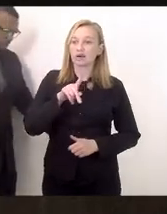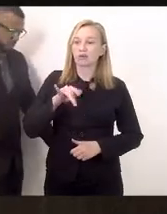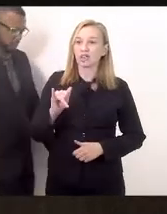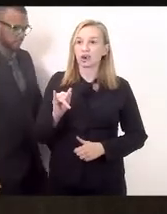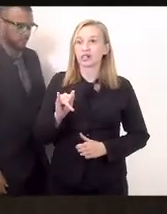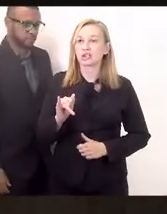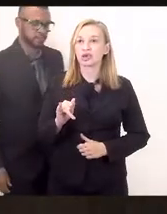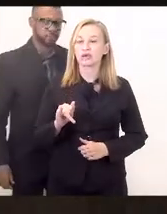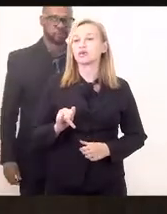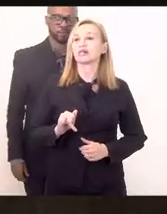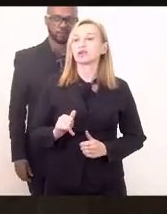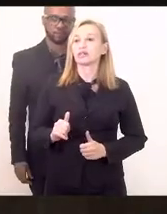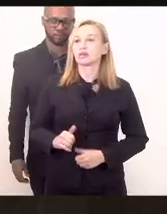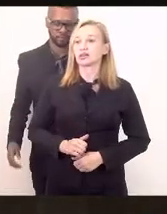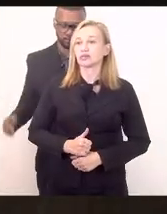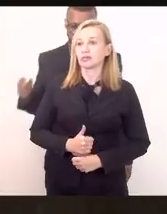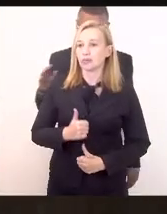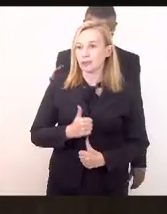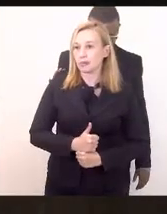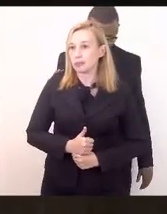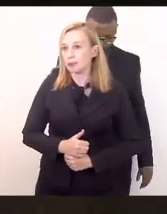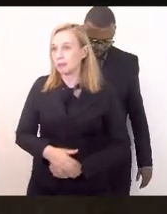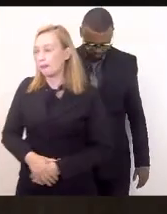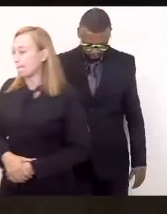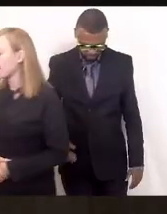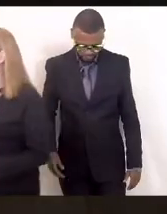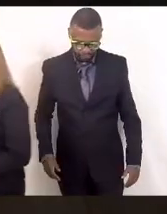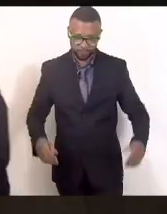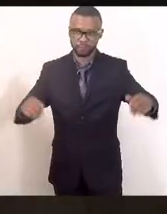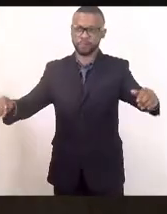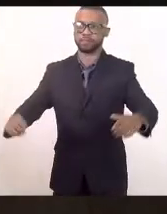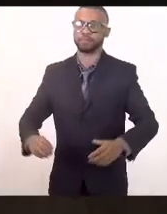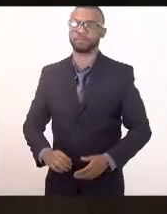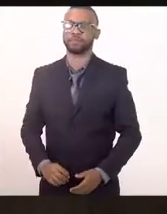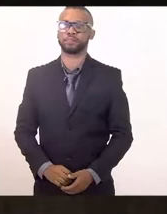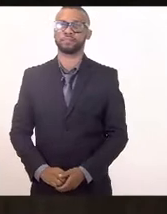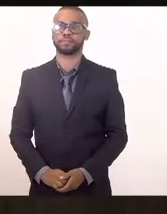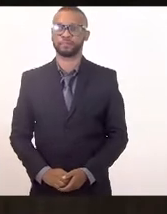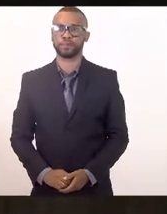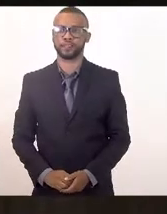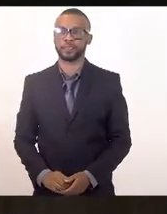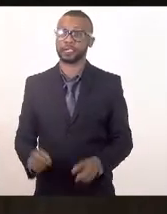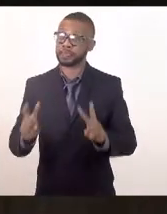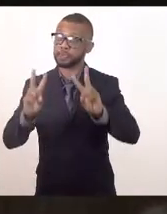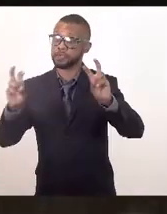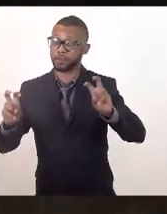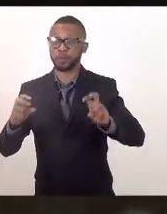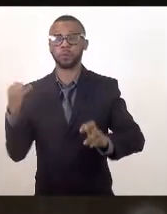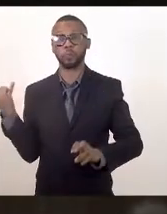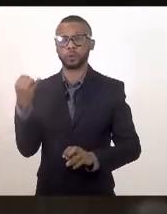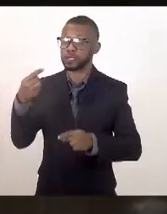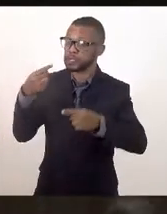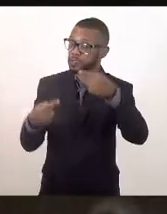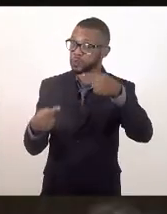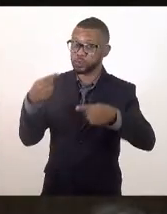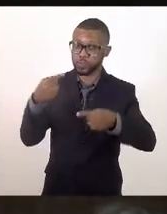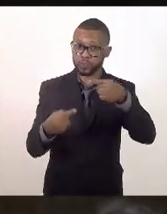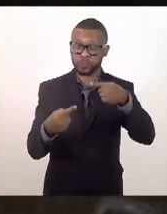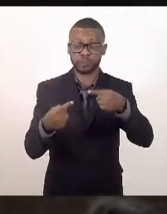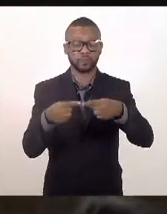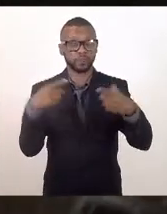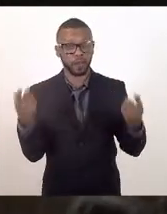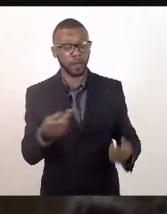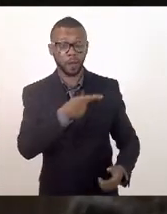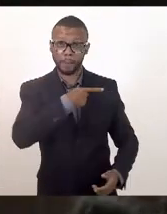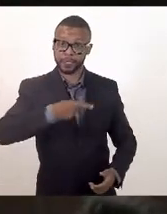porque considero importante e fundamental esse tema no estado do Rio de Janeiro. Afinal de contas, o presidente da CPI aqui,